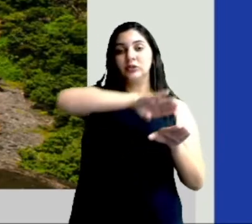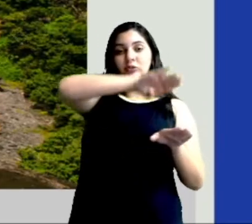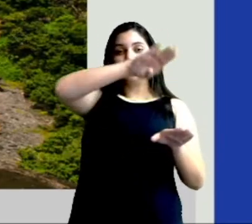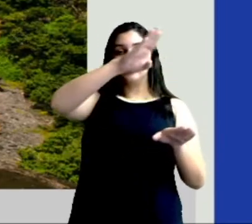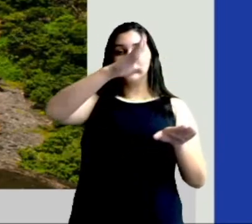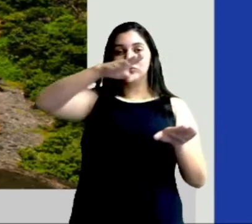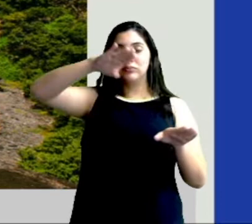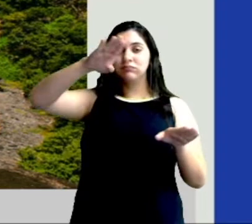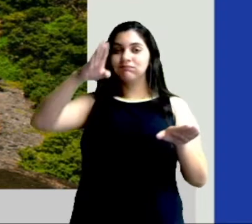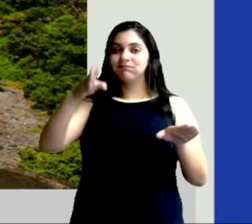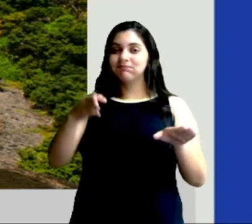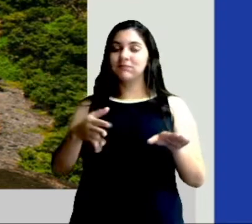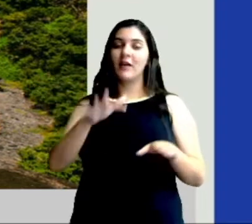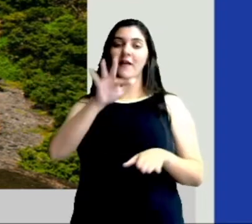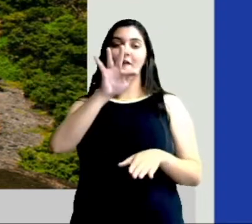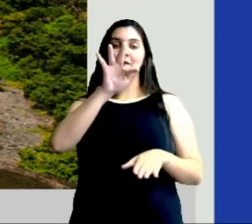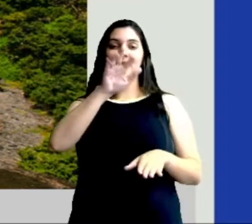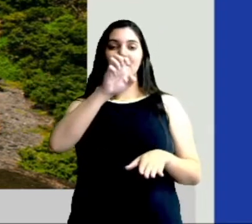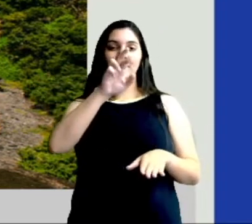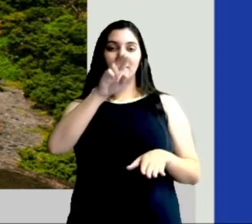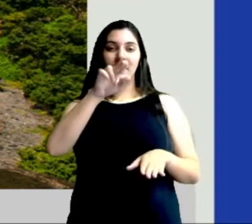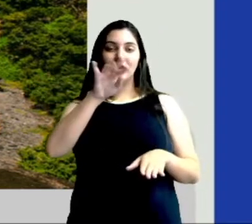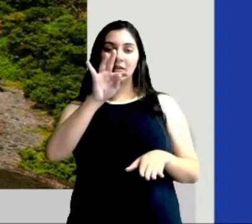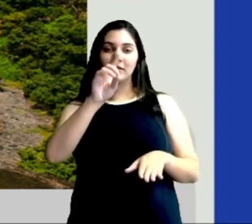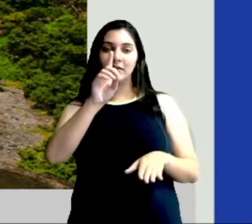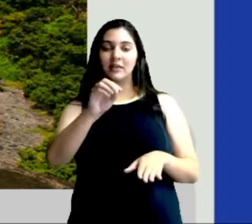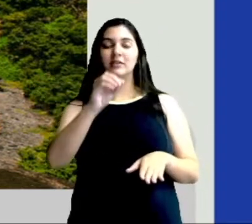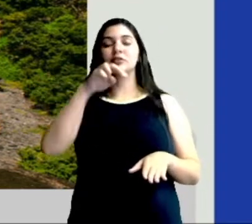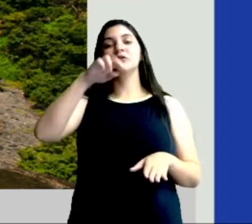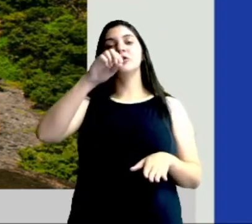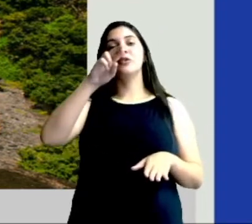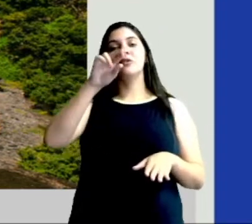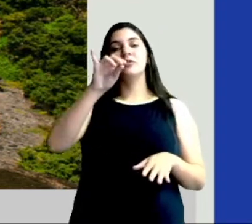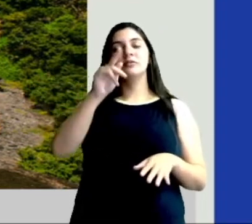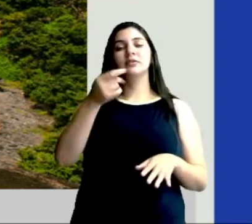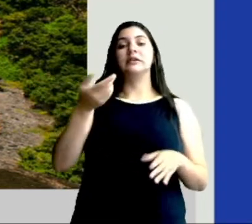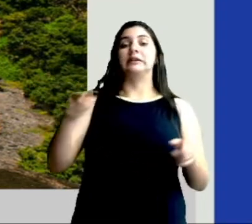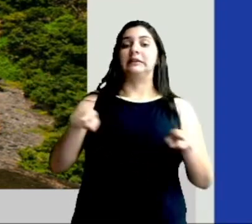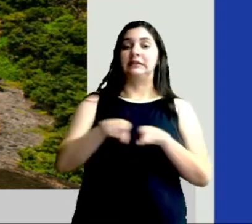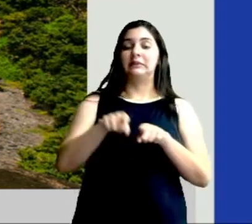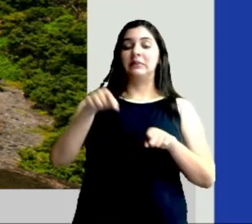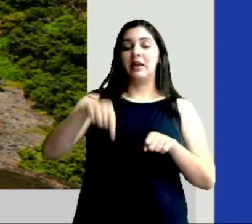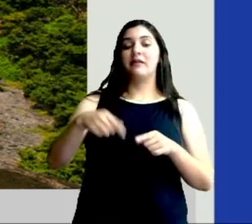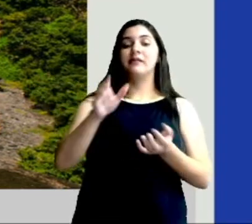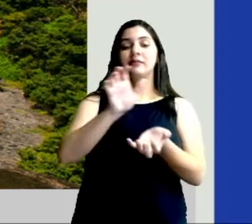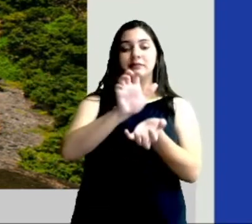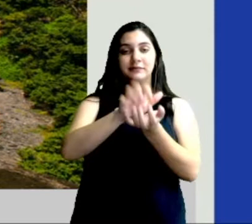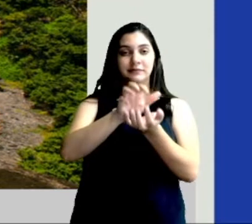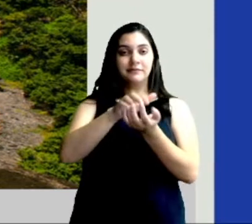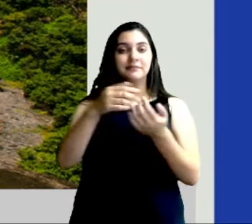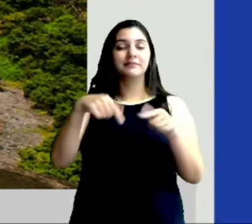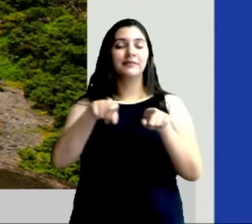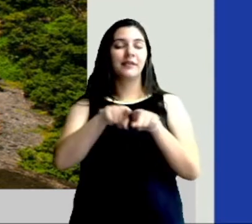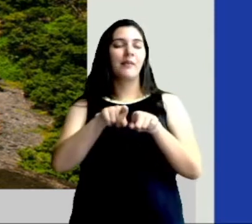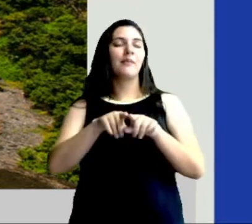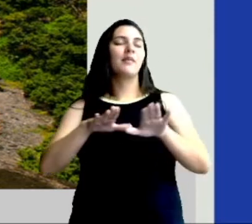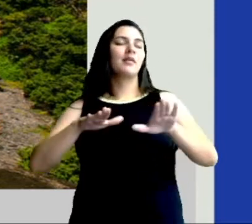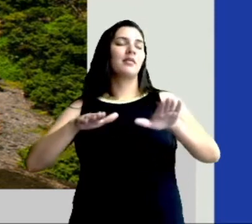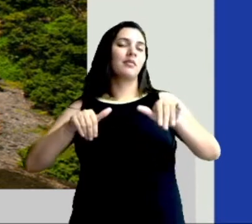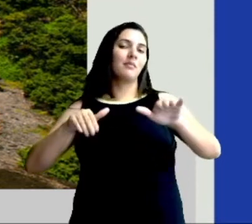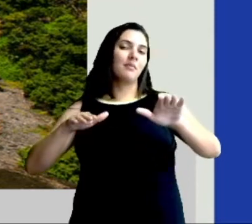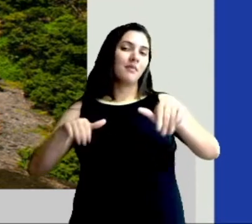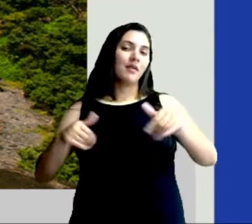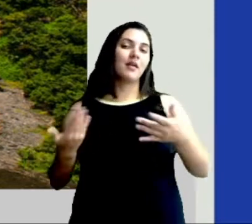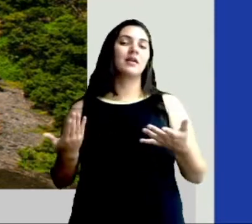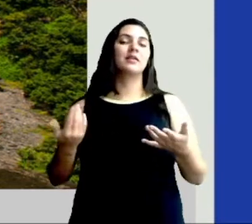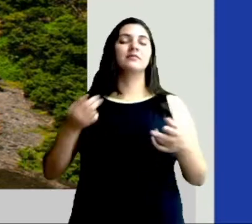de Noronha, também aqui no nosso estado de Pernambuco. Uma paisagem também litorânea aí, né, sobre as